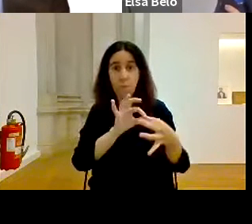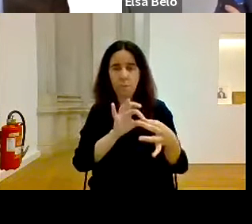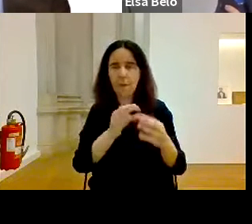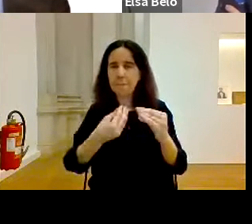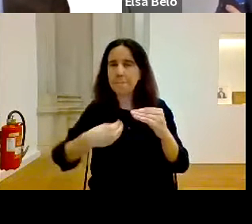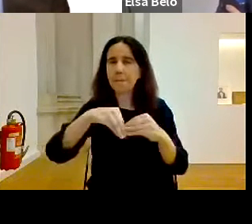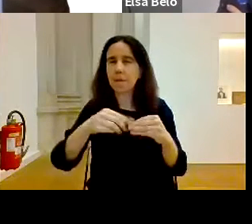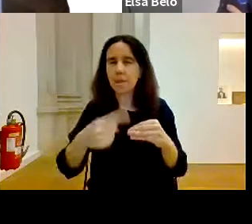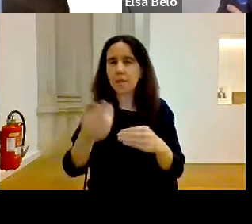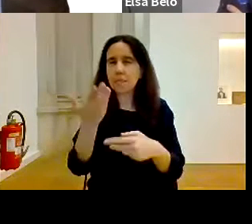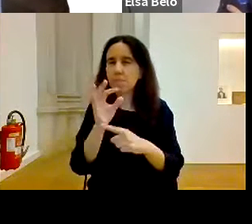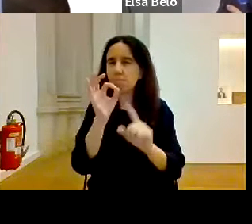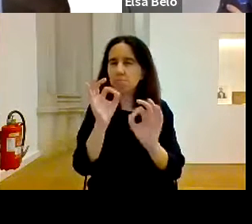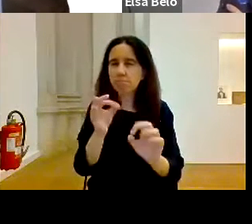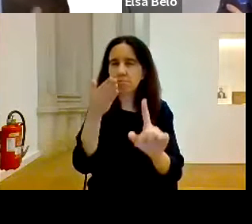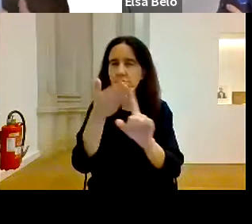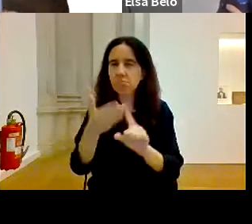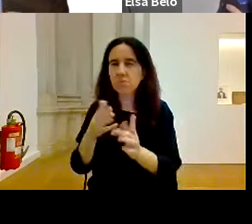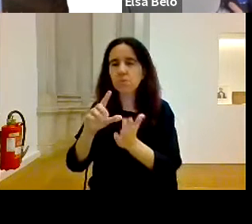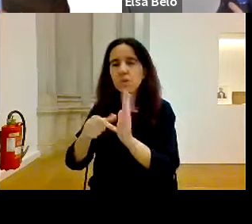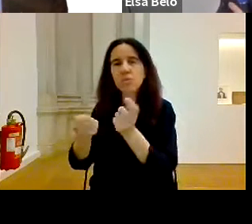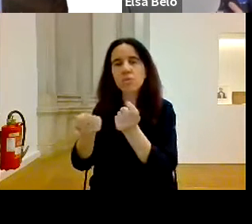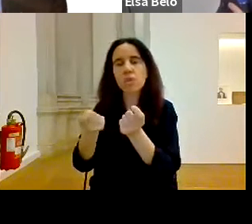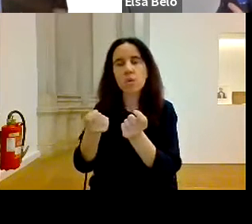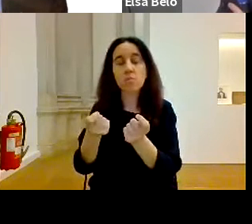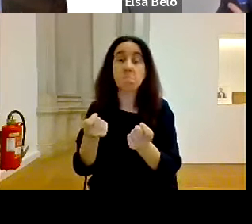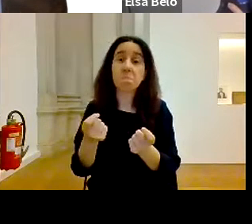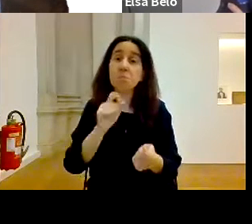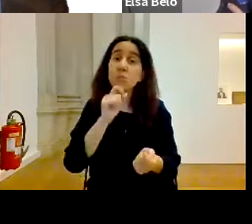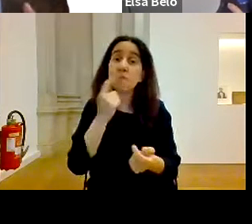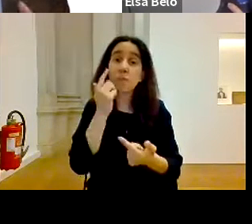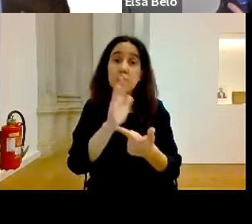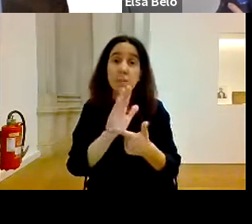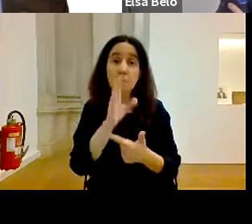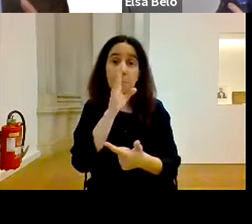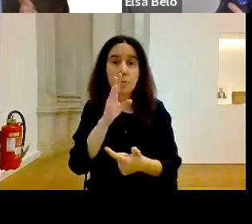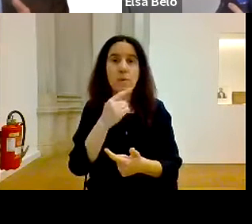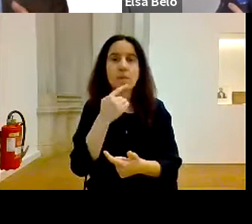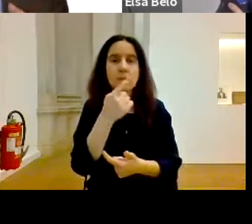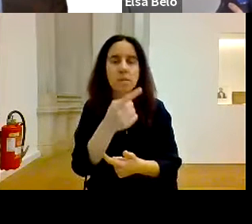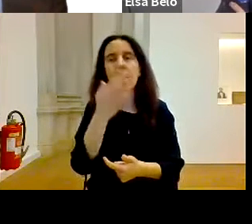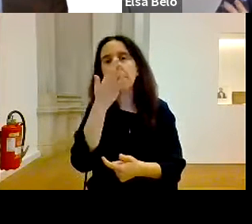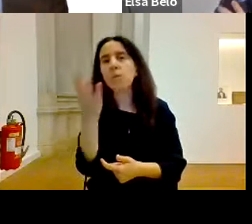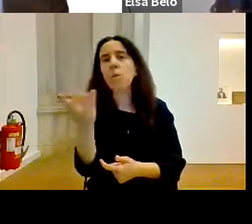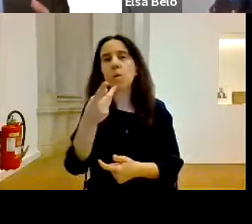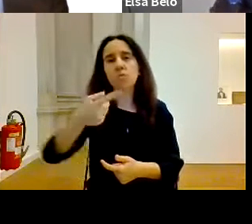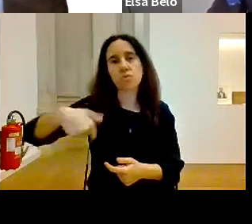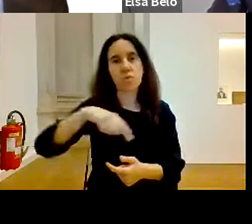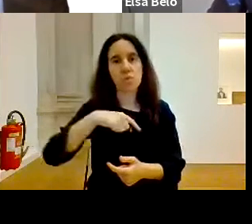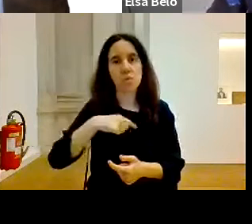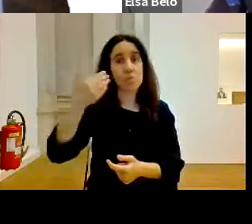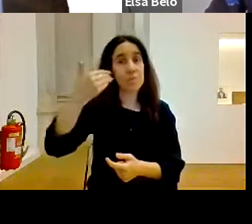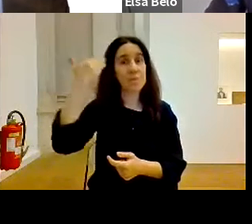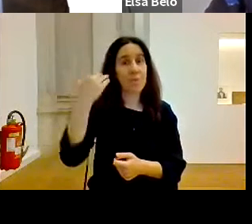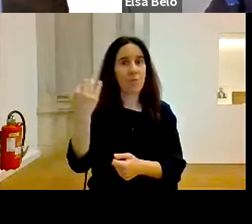isso. E um exemplo concreto na gestão de projetos e que se pode ver como um exemplo prático, quer dizer, quantos de nós, no